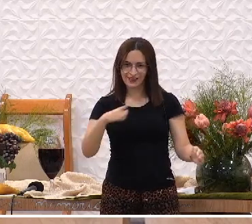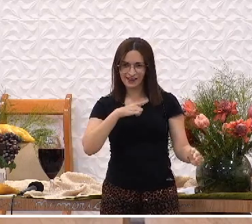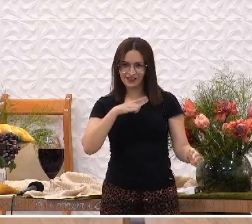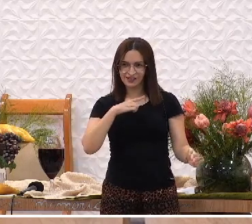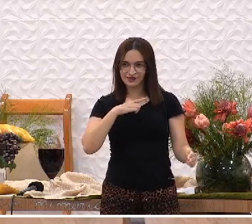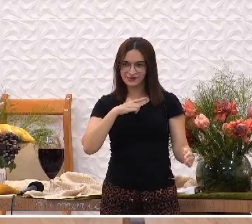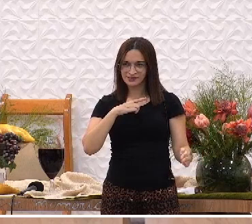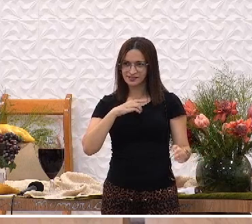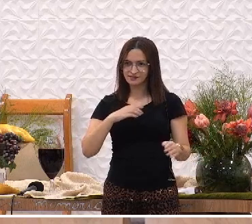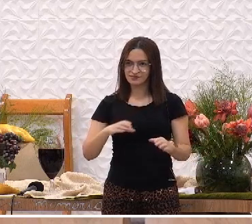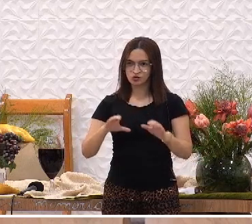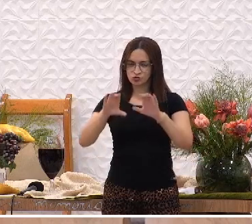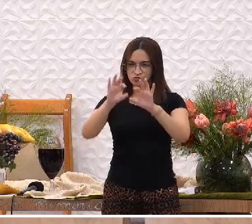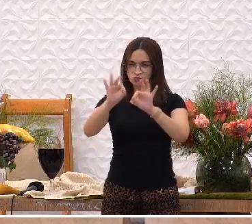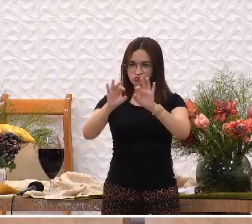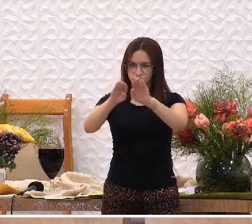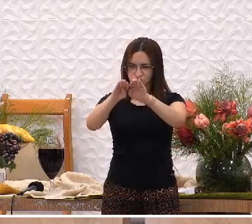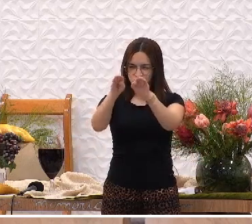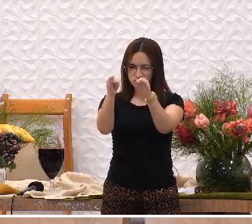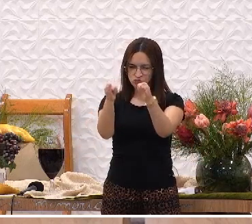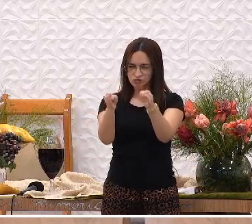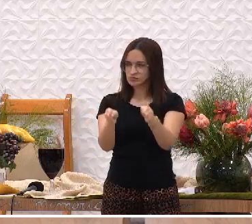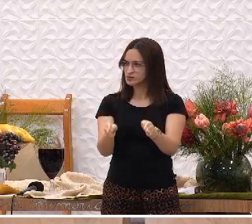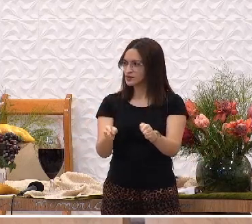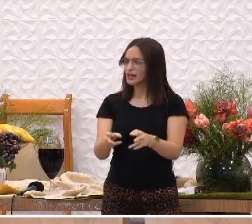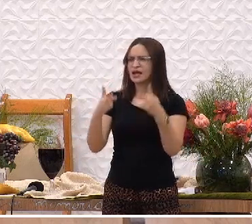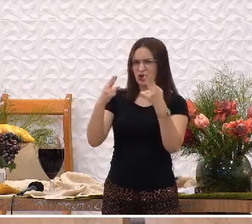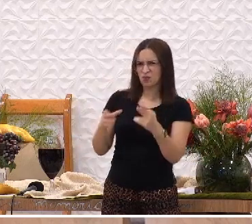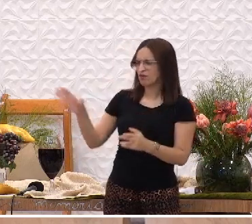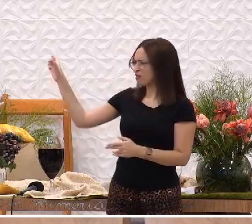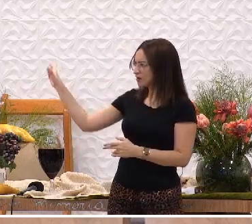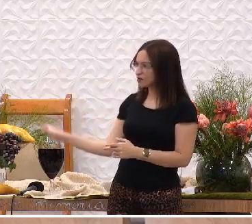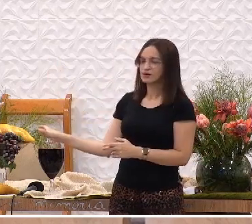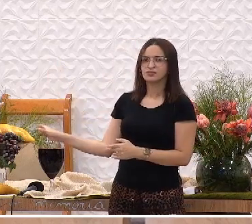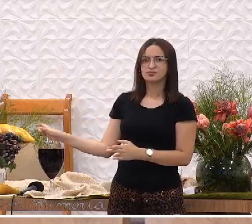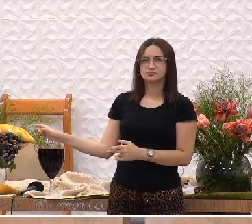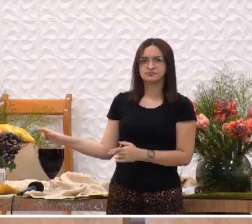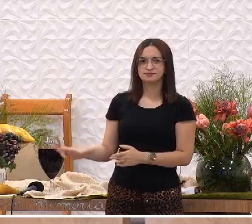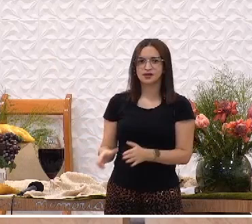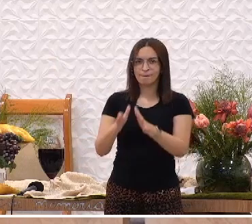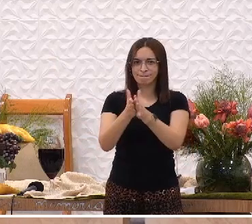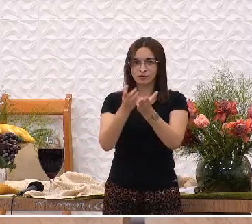seja, palavra e sacramentos. Como a gente tem aqui, palavra e sacramento. Pode passar mais um.